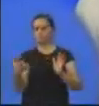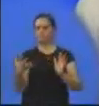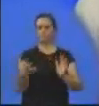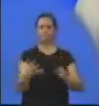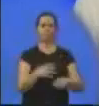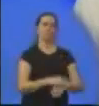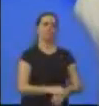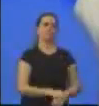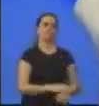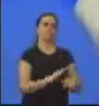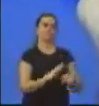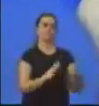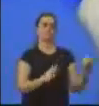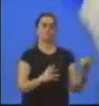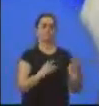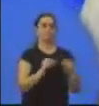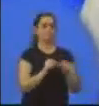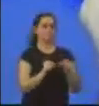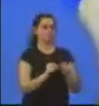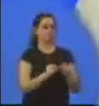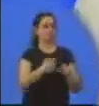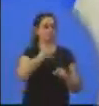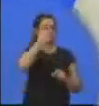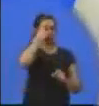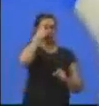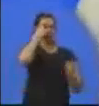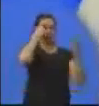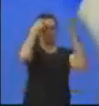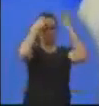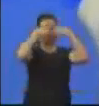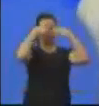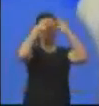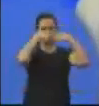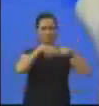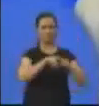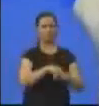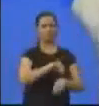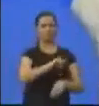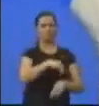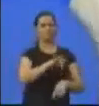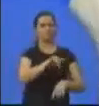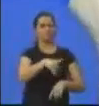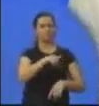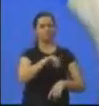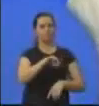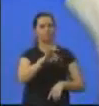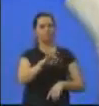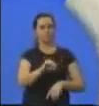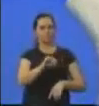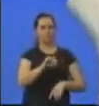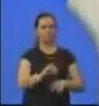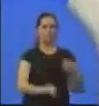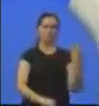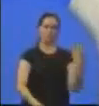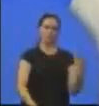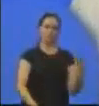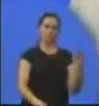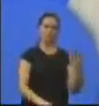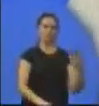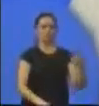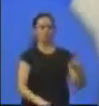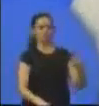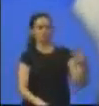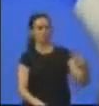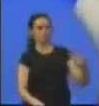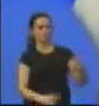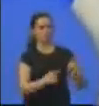Bom, primeira providência, vou pensar na situação. O mais infinito, se eu colocar infinito ali em cima, fica 3 infinito ao quadrado mais 1. Bom,